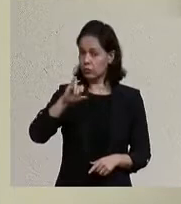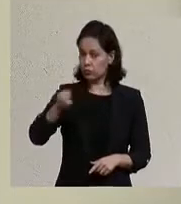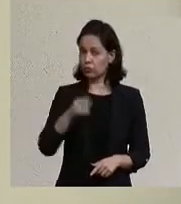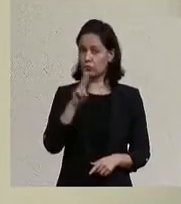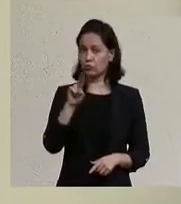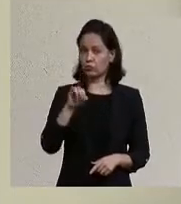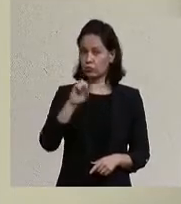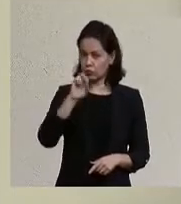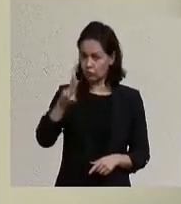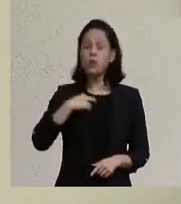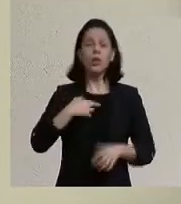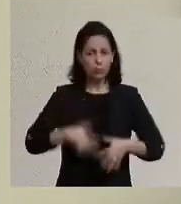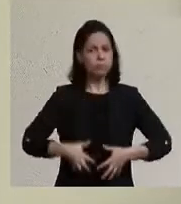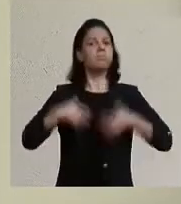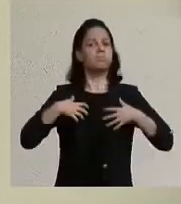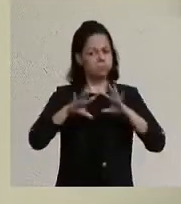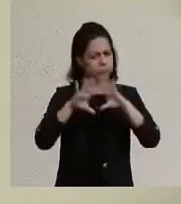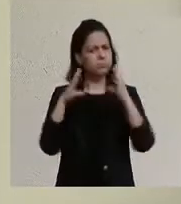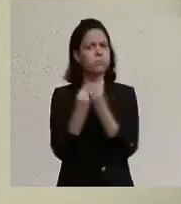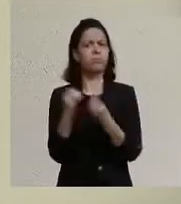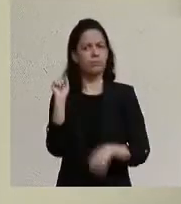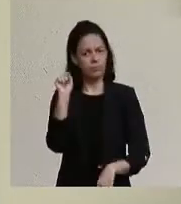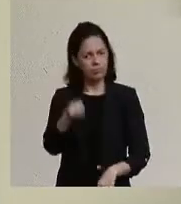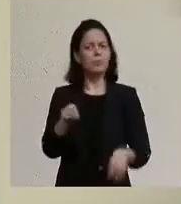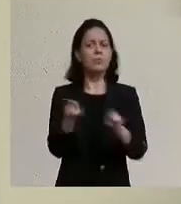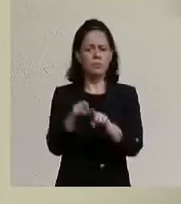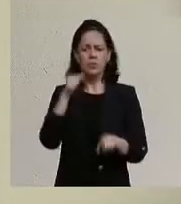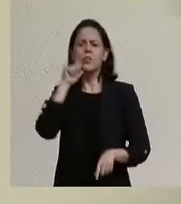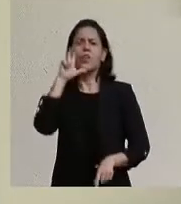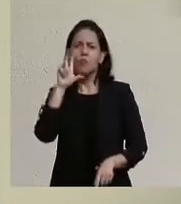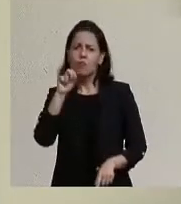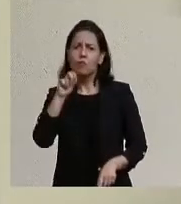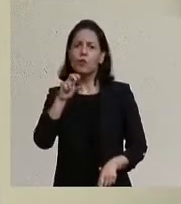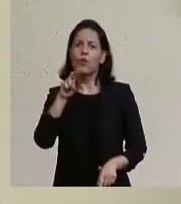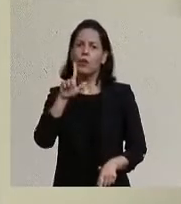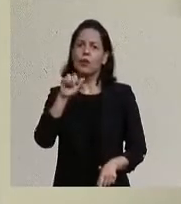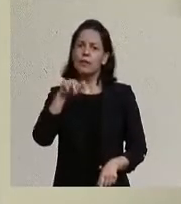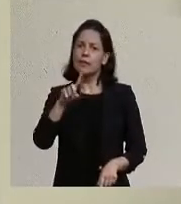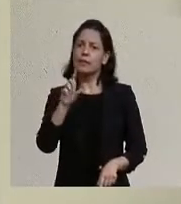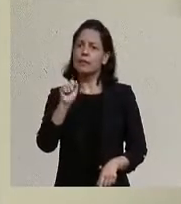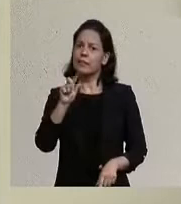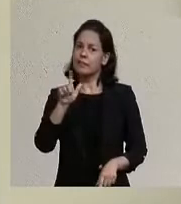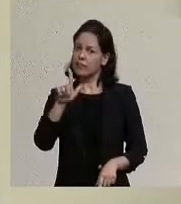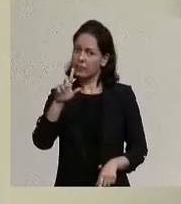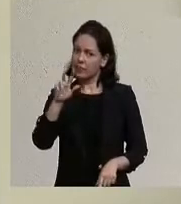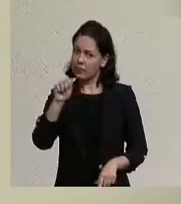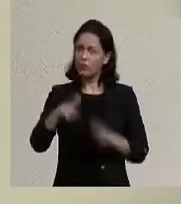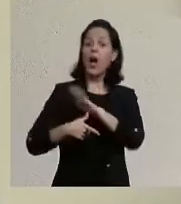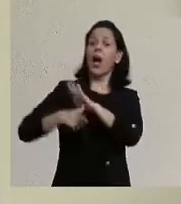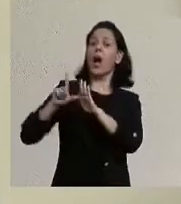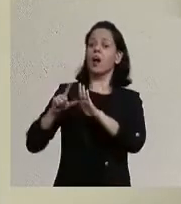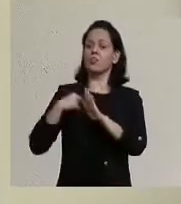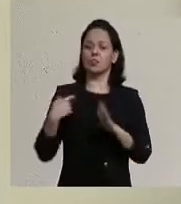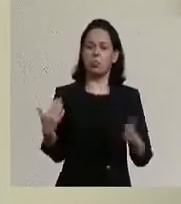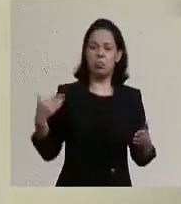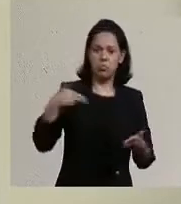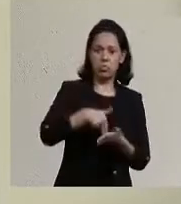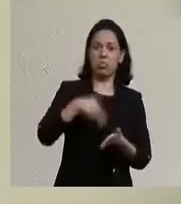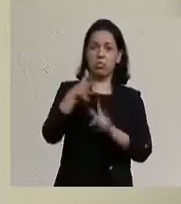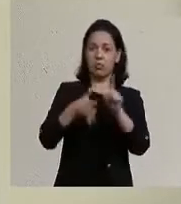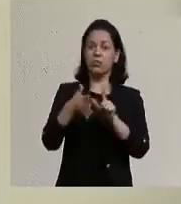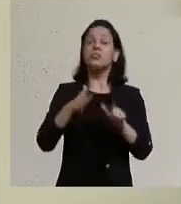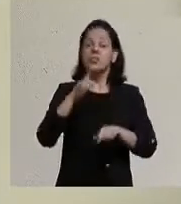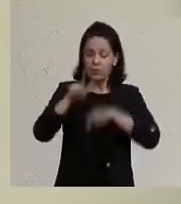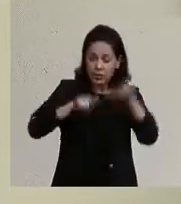Júnior eu tenho muito orgulho da minha família da minha avó Lindalva que muito antes de vocês estarem aqui fazendo algazarra